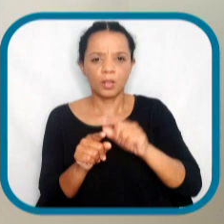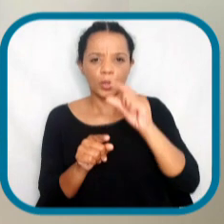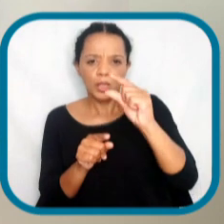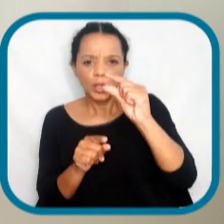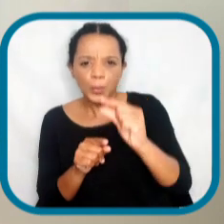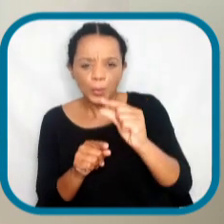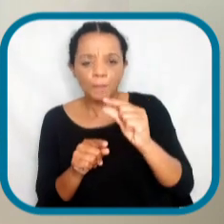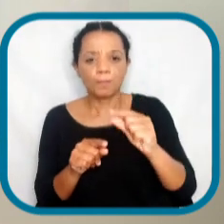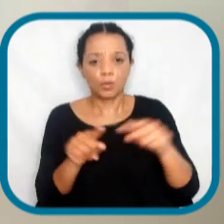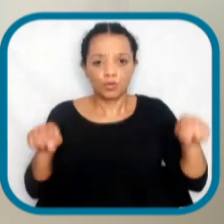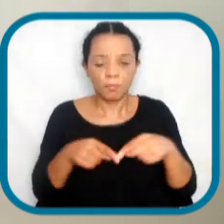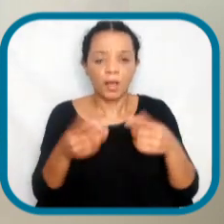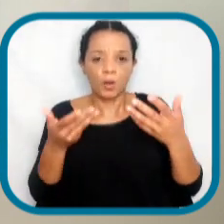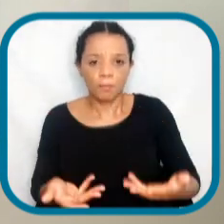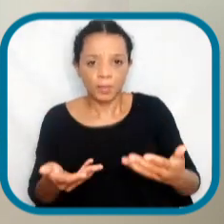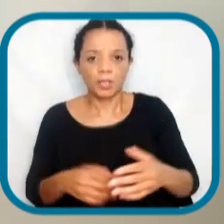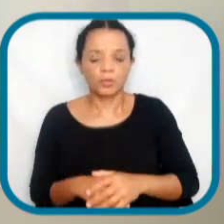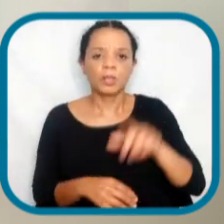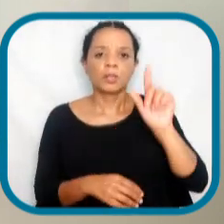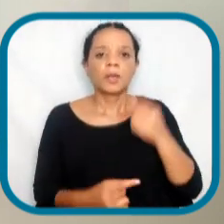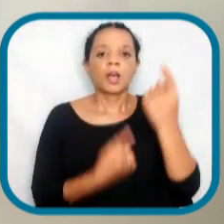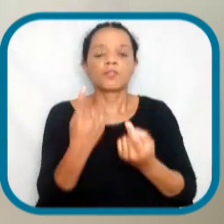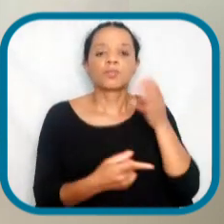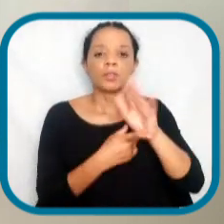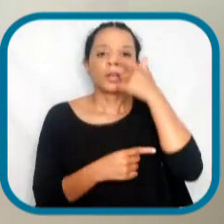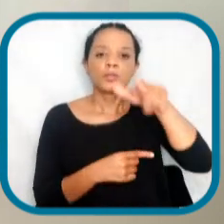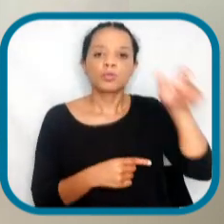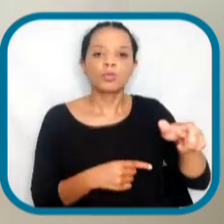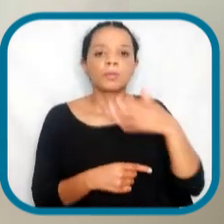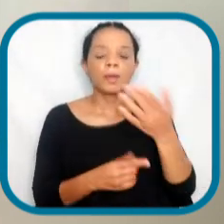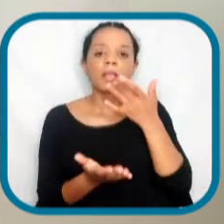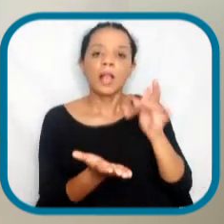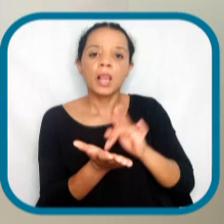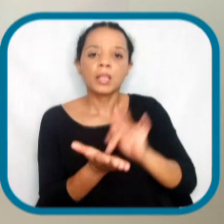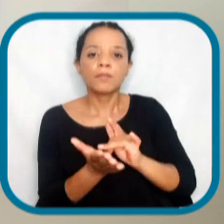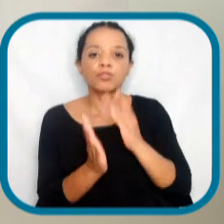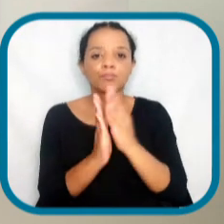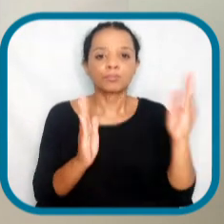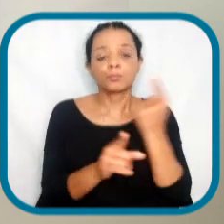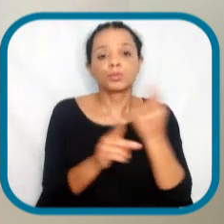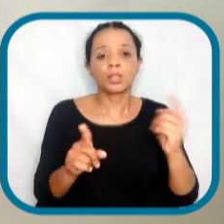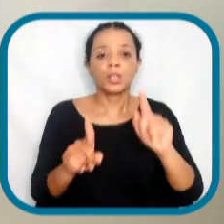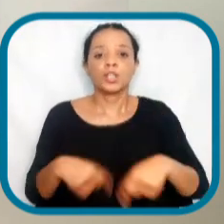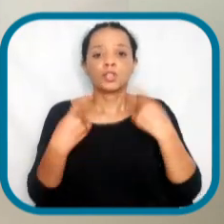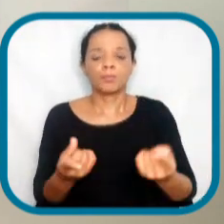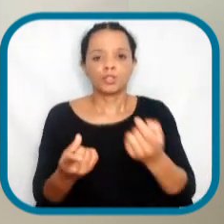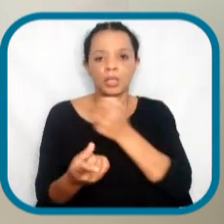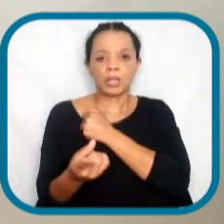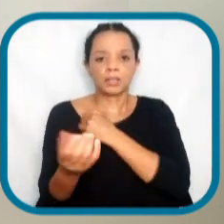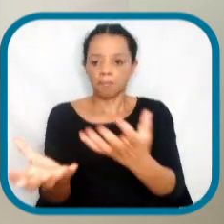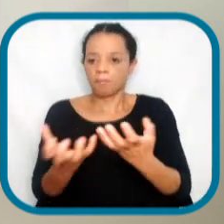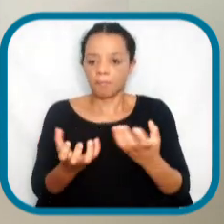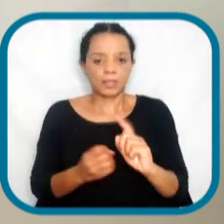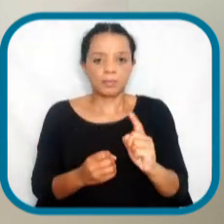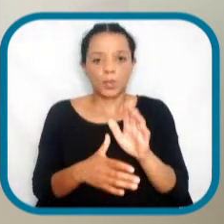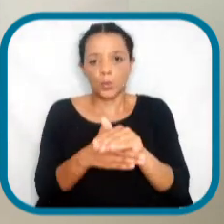tamanho, o espaço que ocupa, o peso. Muitas vezes, por exemplo, as pessoas não pedem livros em Braille às bibliotecas porque depois não estão em casa